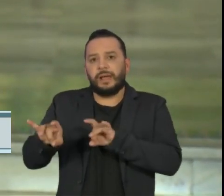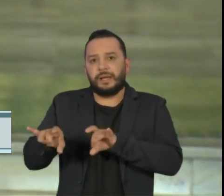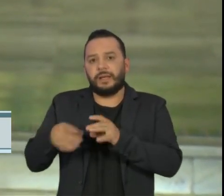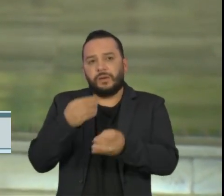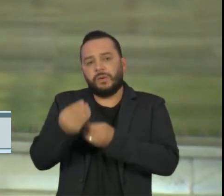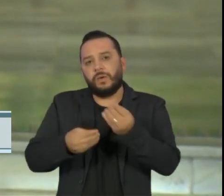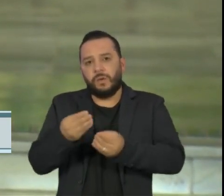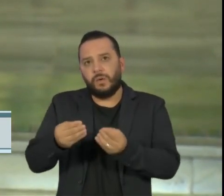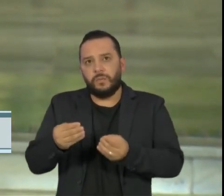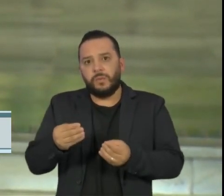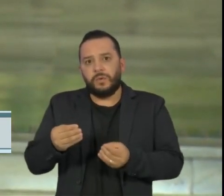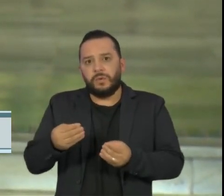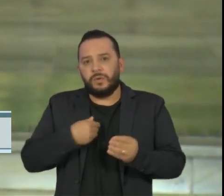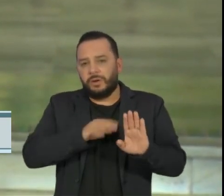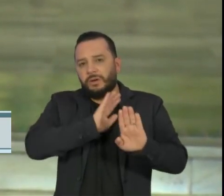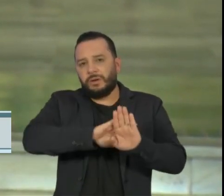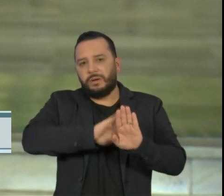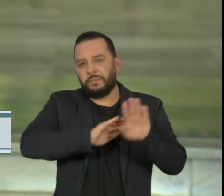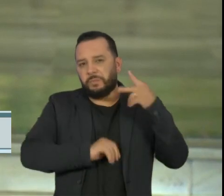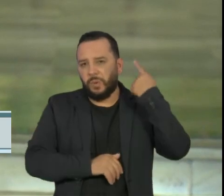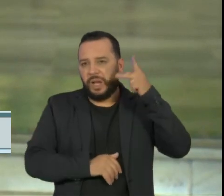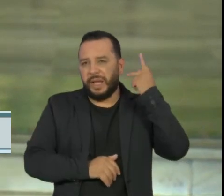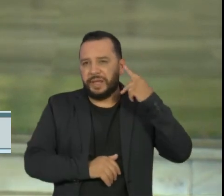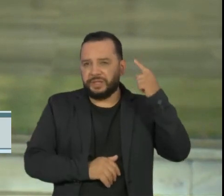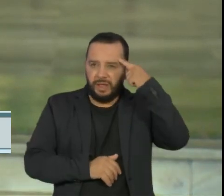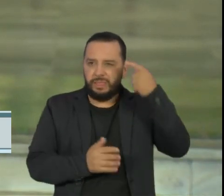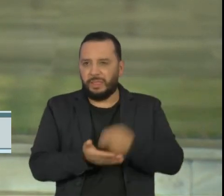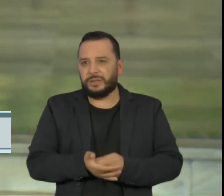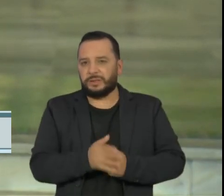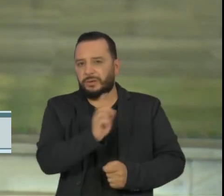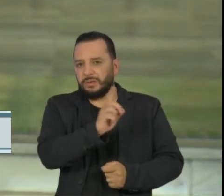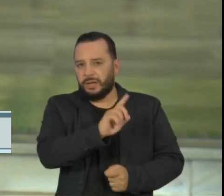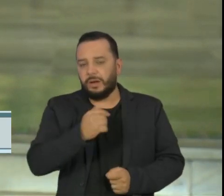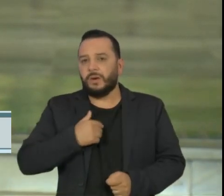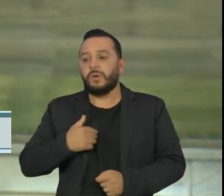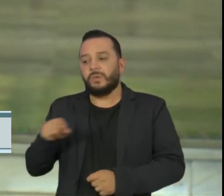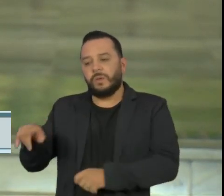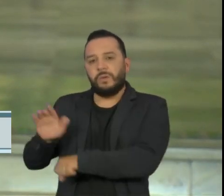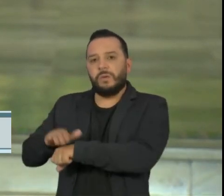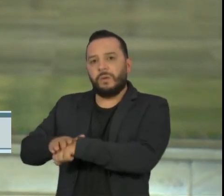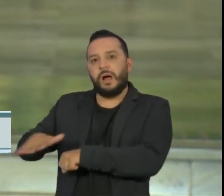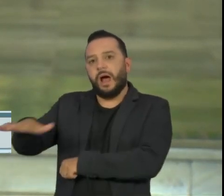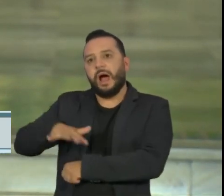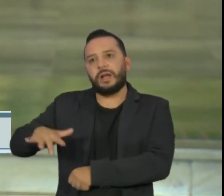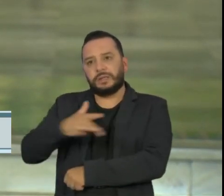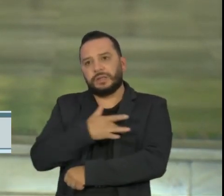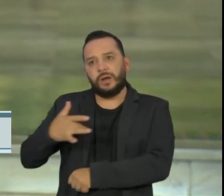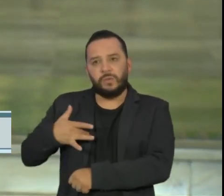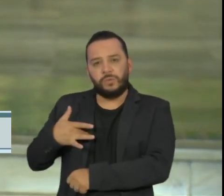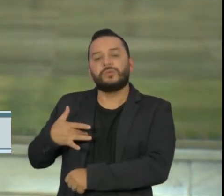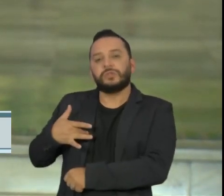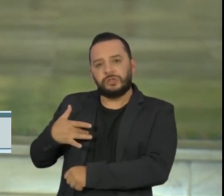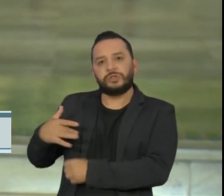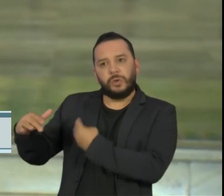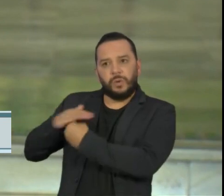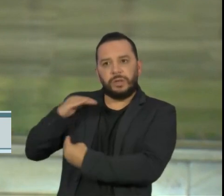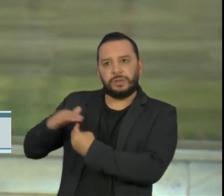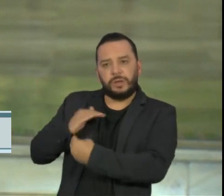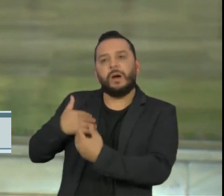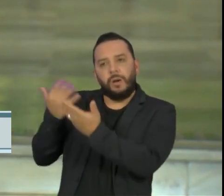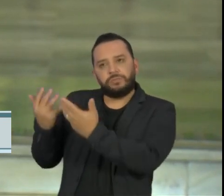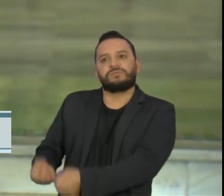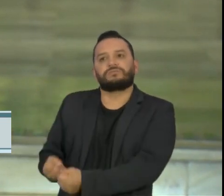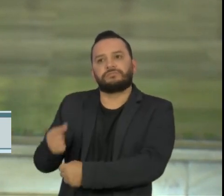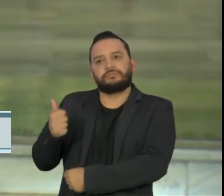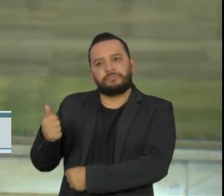qualquer decisão de ordem política. As decisões, repito, são todas de ordem técnica. Técnica no âmbito da saúde, principalmente,